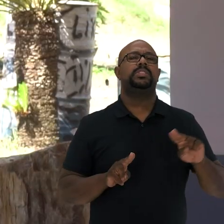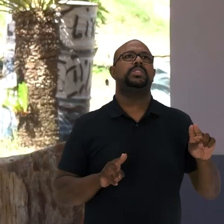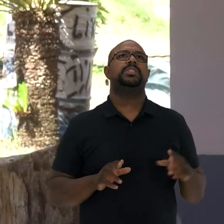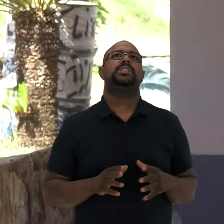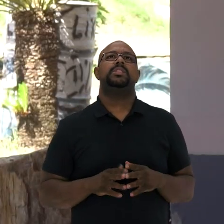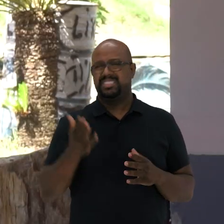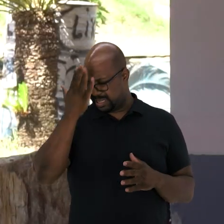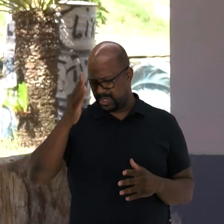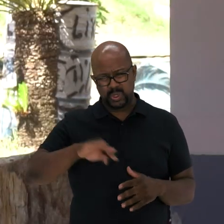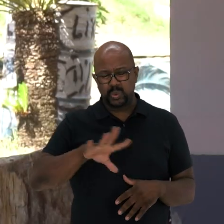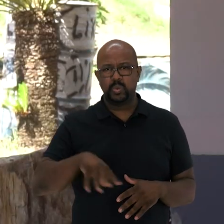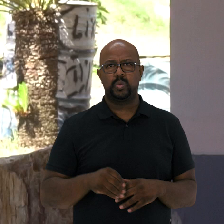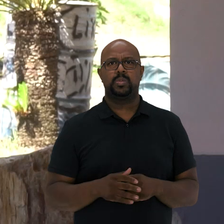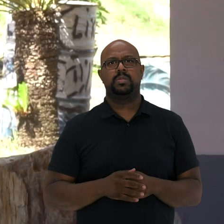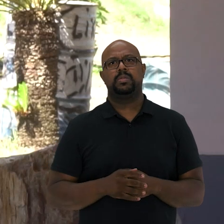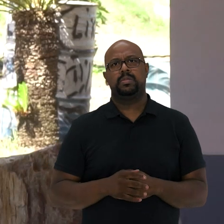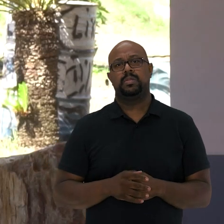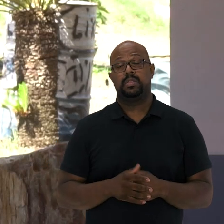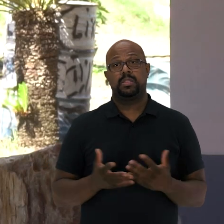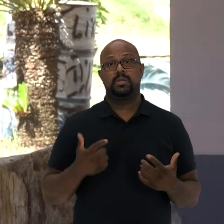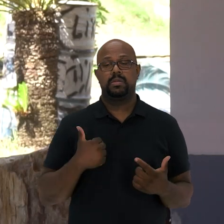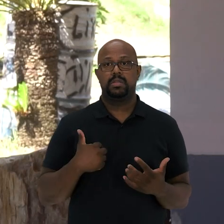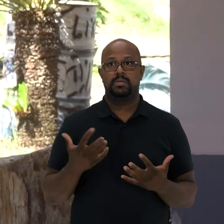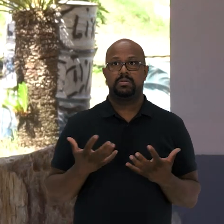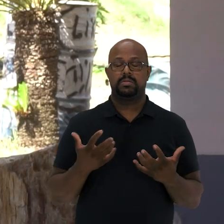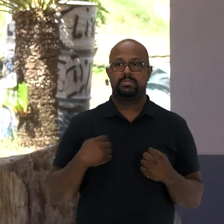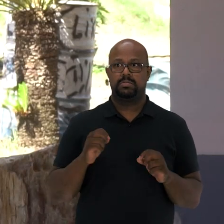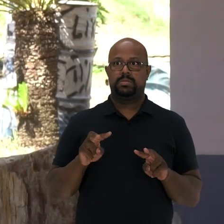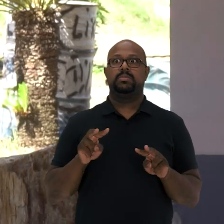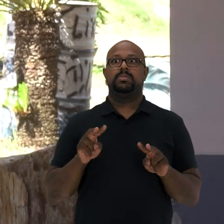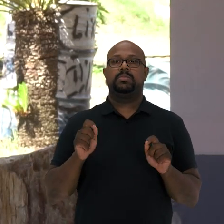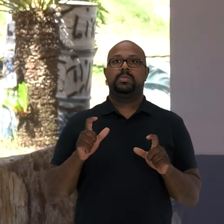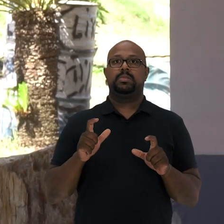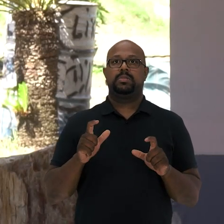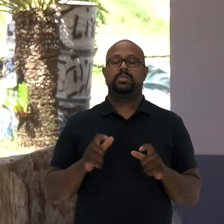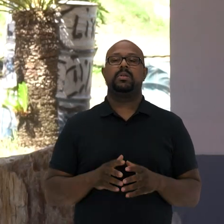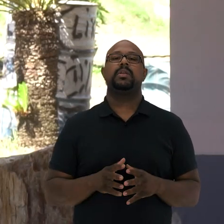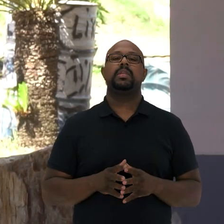nomes, ele sabia tudo. Então eu me chamava muita atenção.